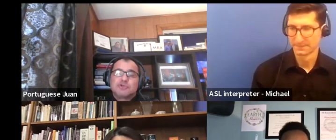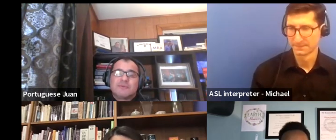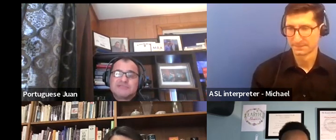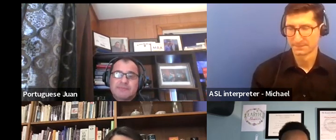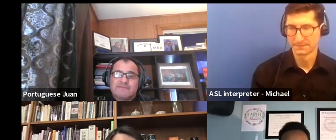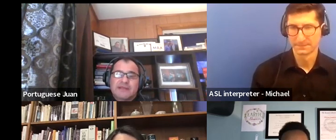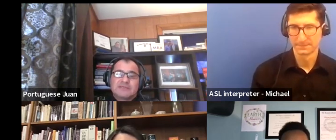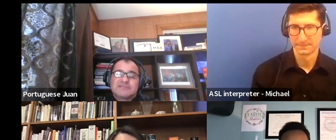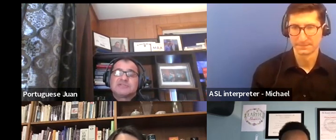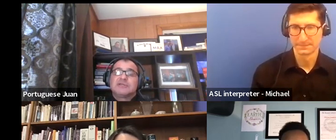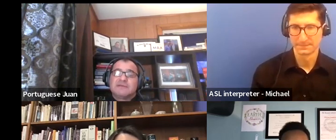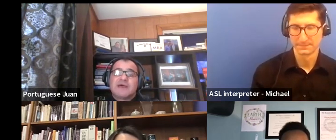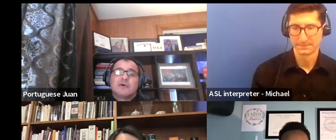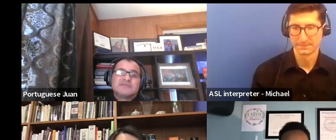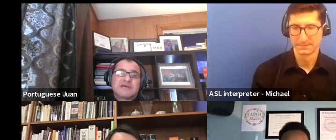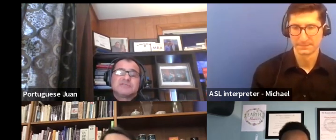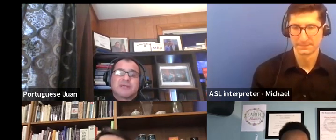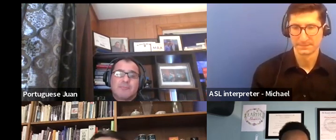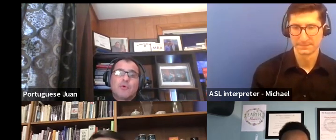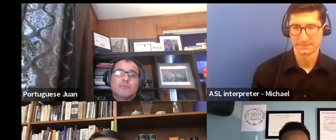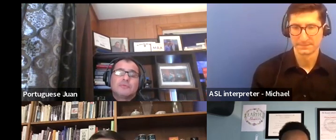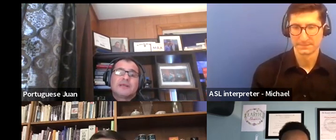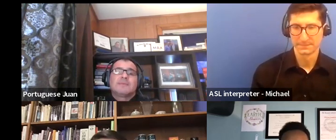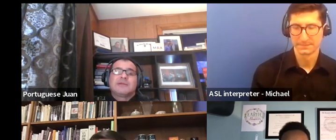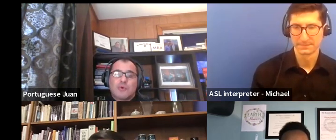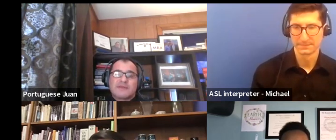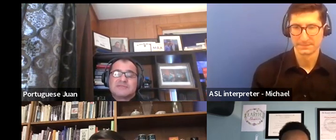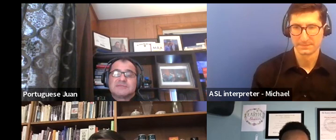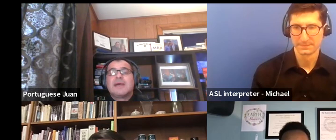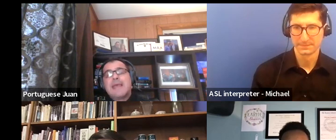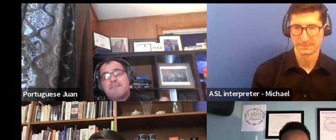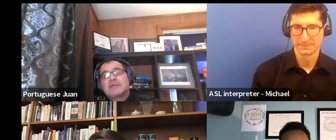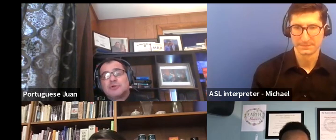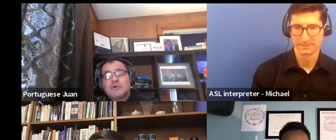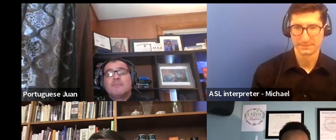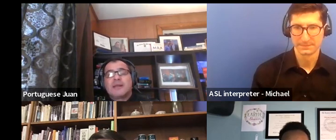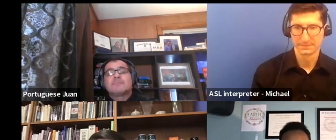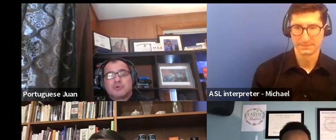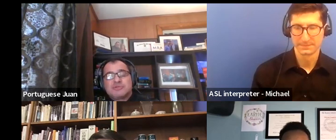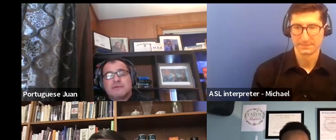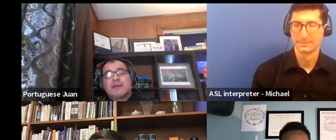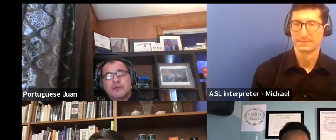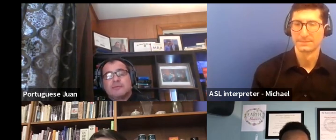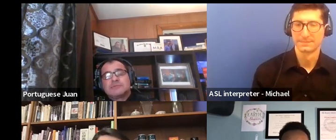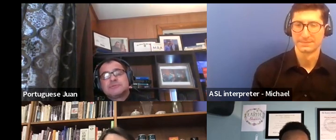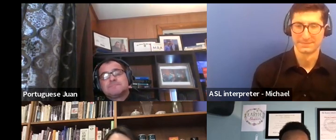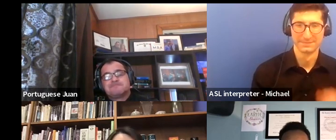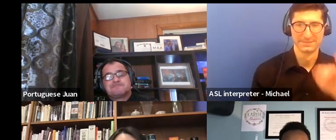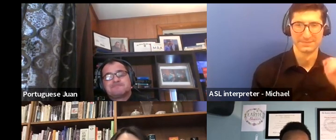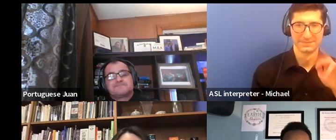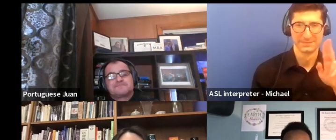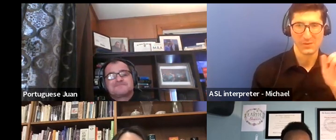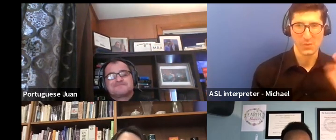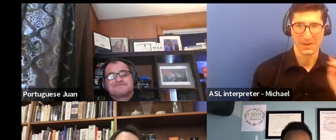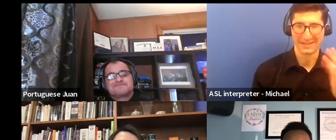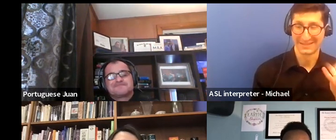como seu idioma de preferência. A gente vai começar daqui a pouco. Muito obrigado pela tua presença. Back to you, Madam Co-Chair. Thank you very much. Thank